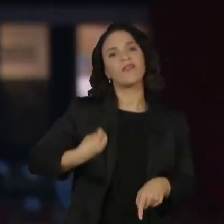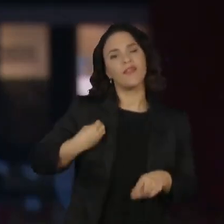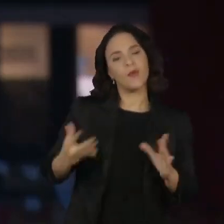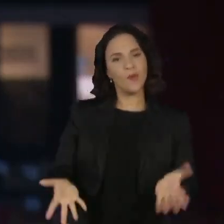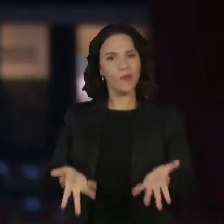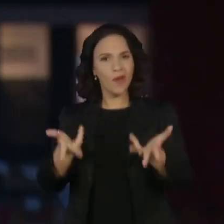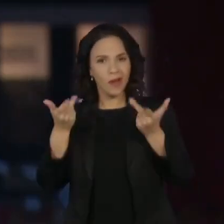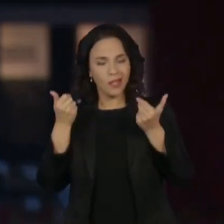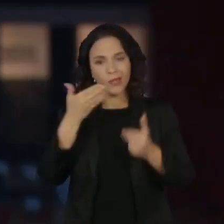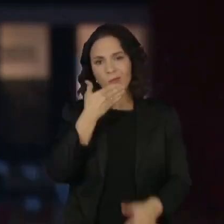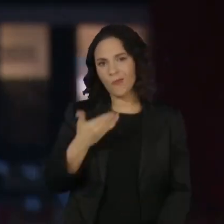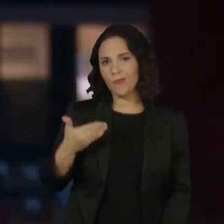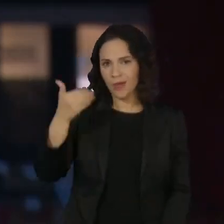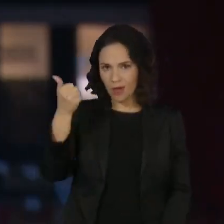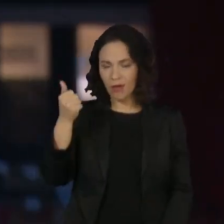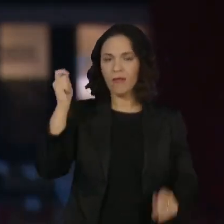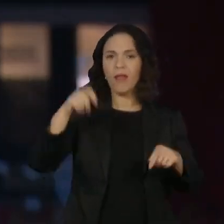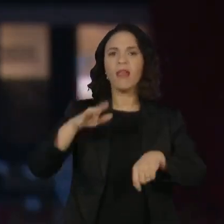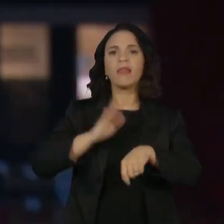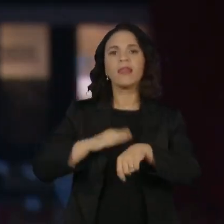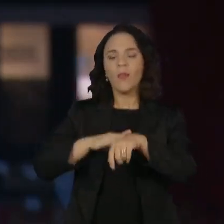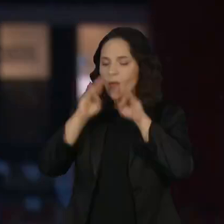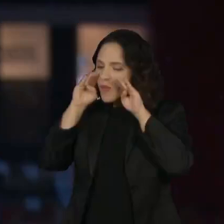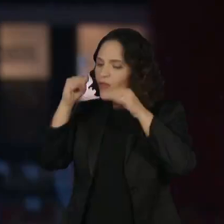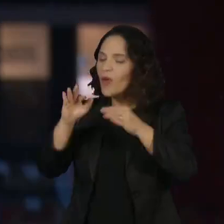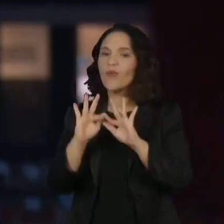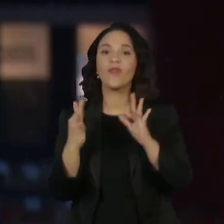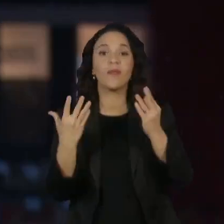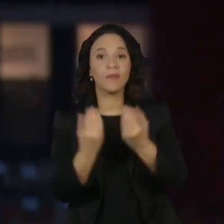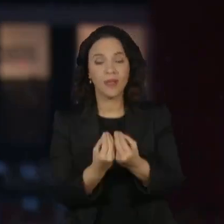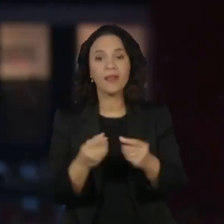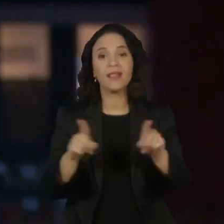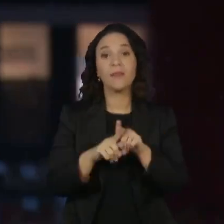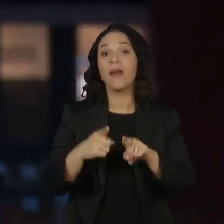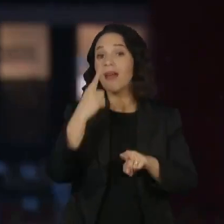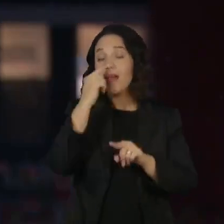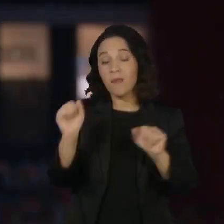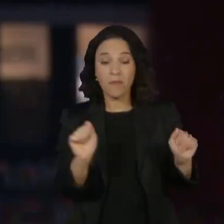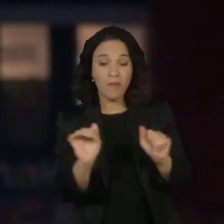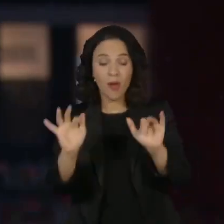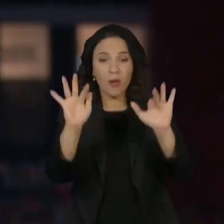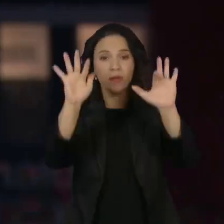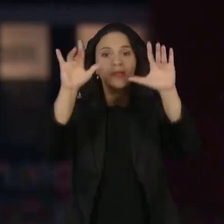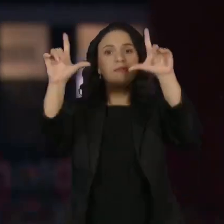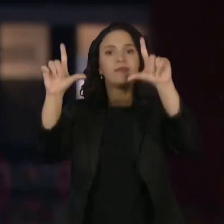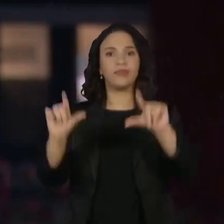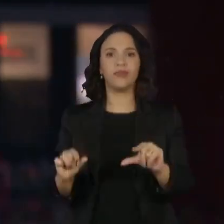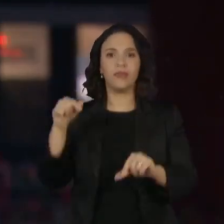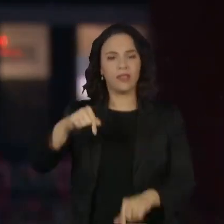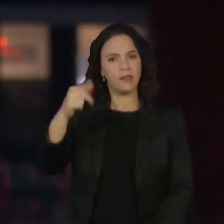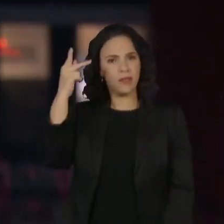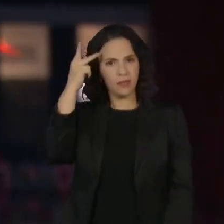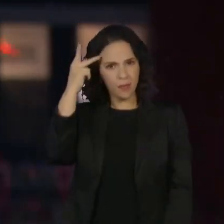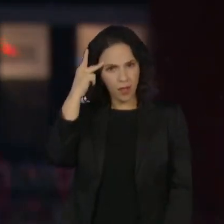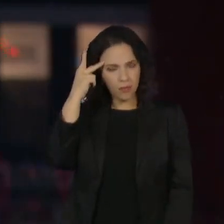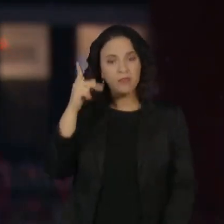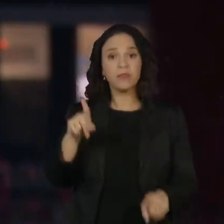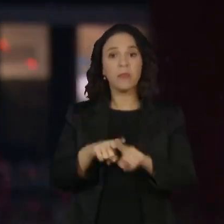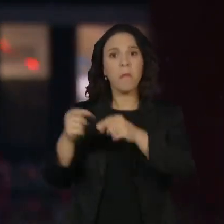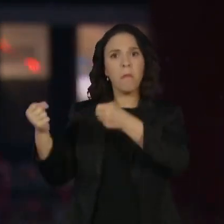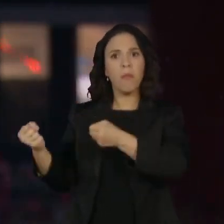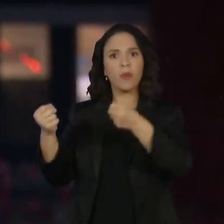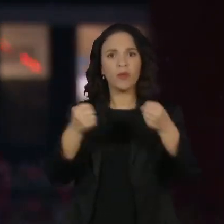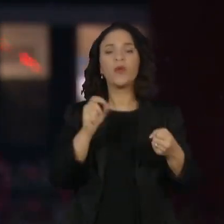de vida vai melhorar você vai ter mais tempo com a sua família inclusive a polui vai diminuir nessa cidade e algo poderoso